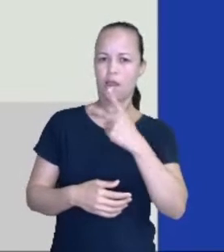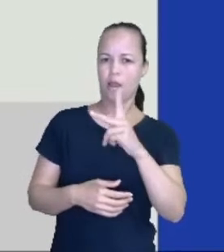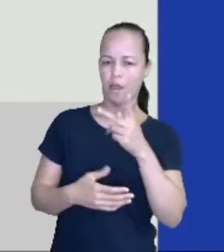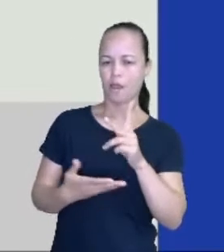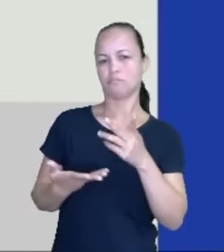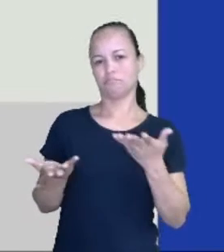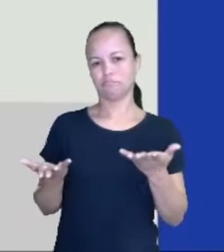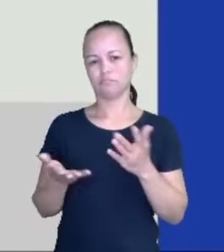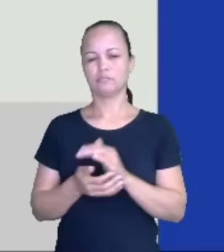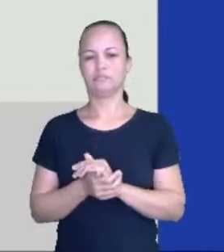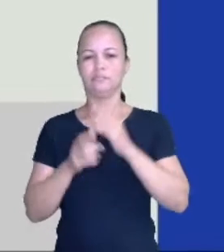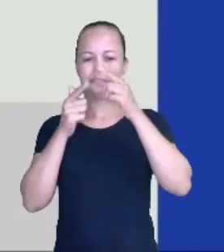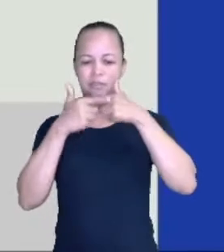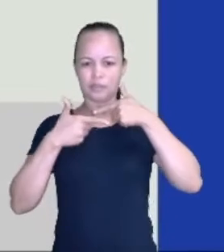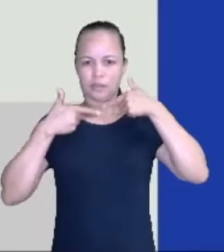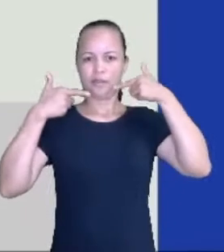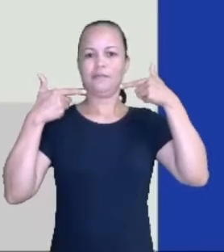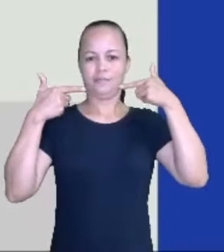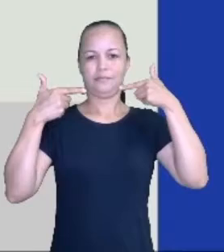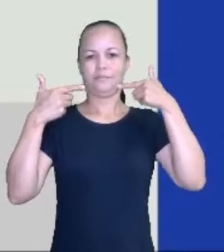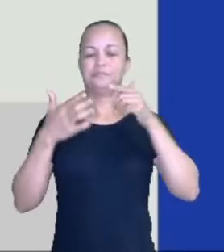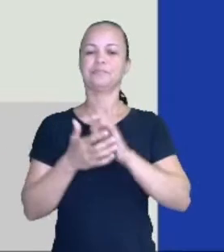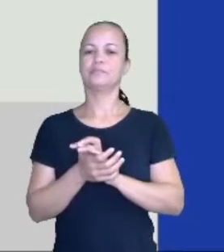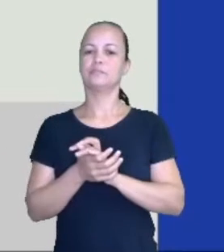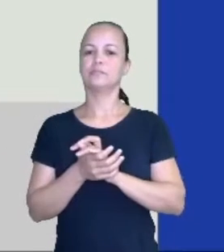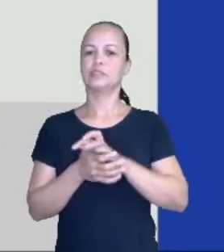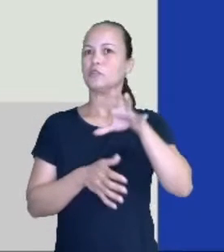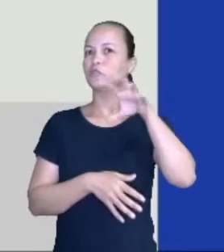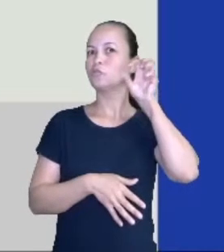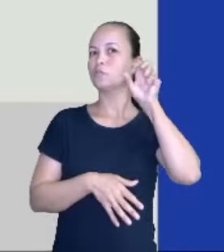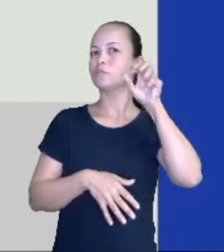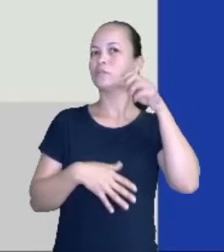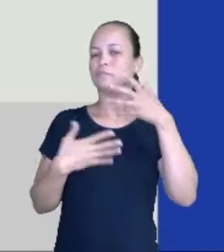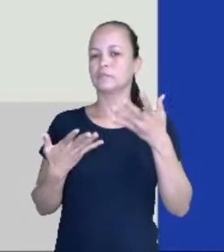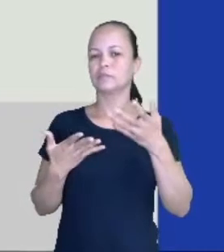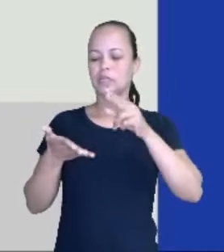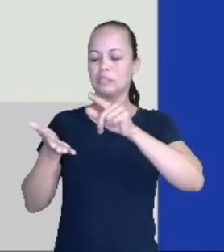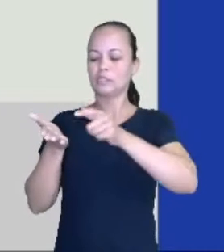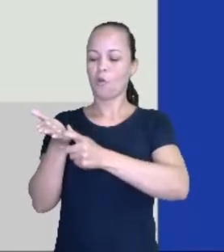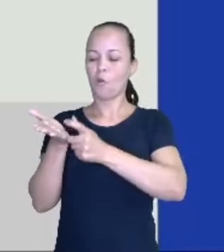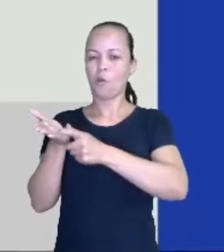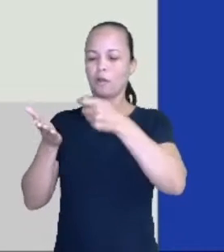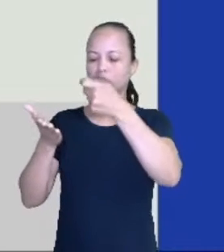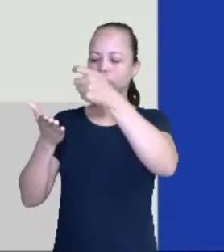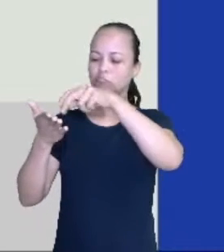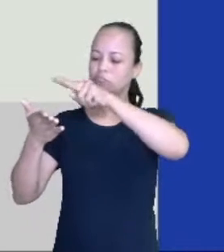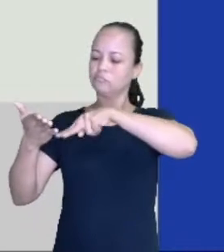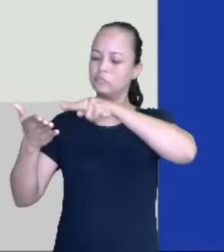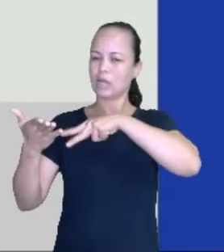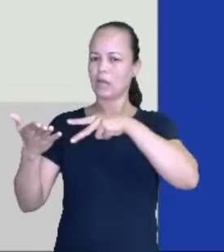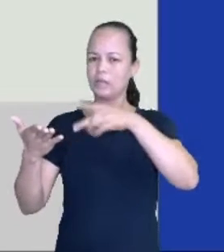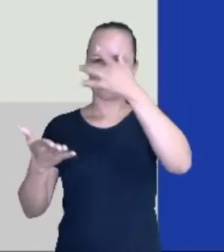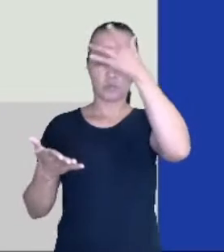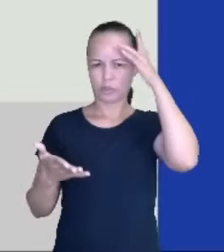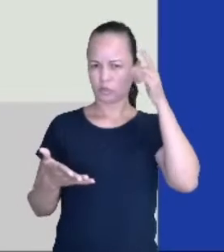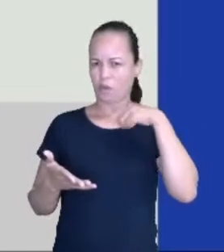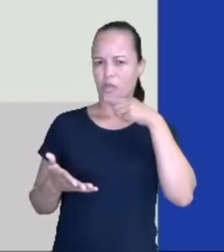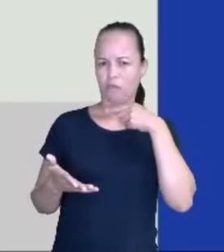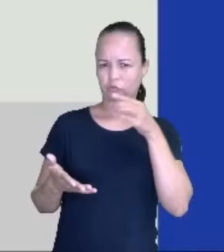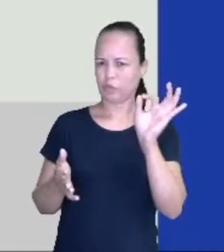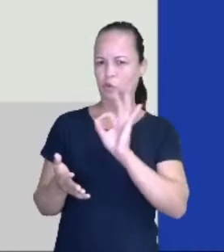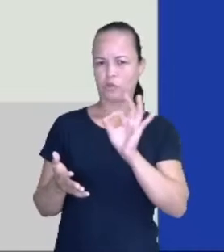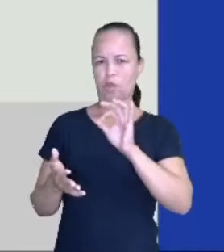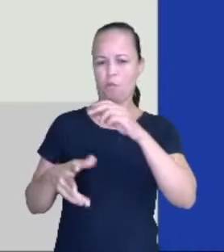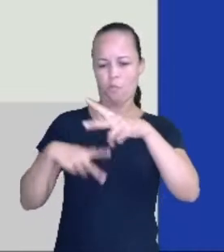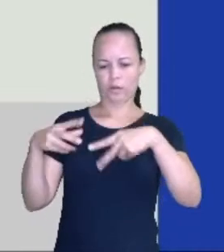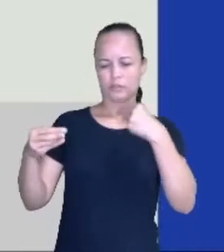com um sorriso de triunfo: "Escutem isto." Então leu o cartão em voz alta e ninguém pôde duvidar. O presente era